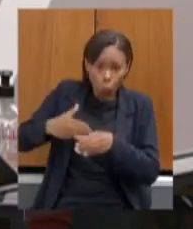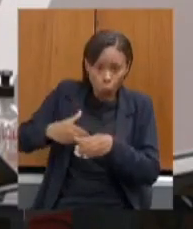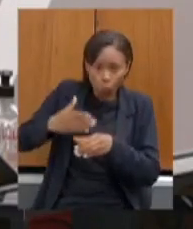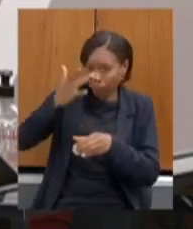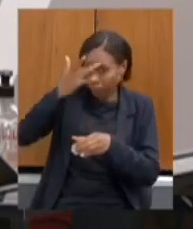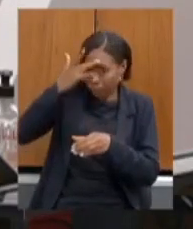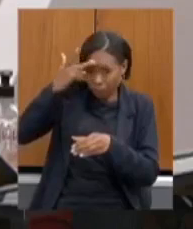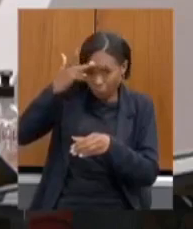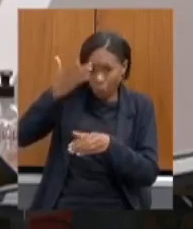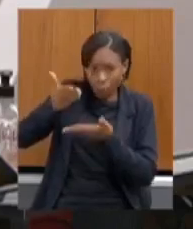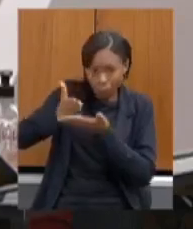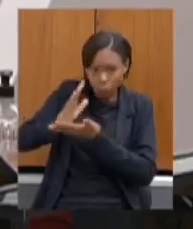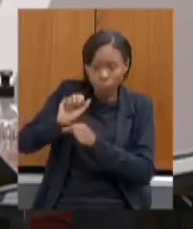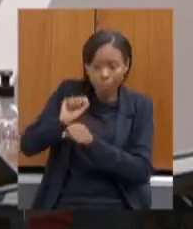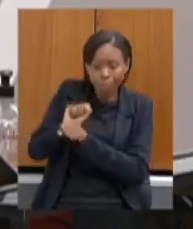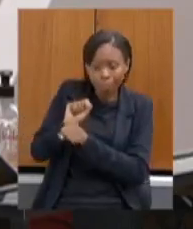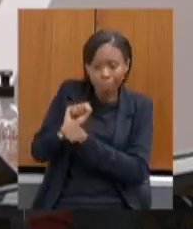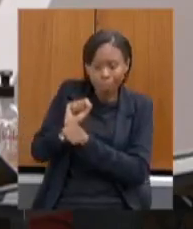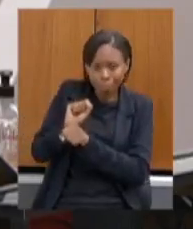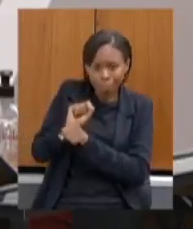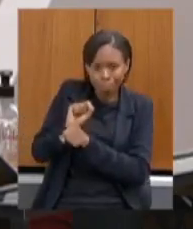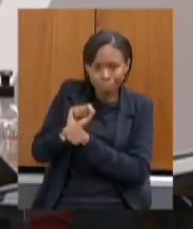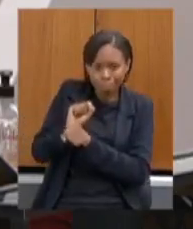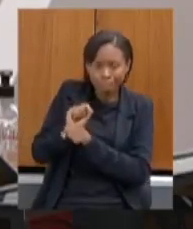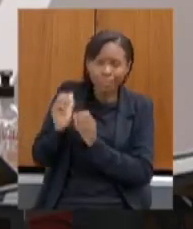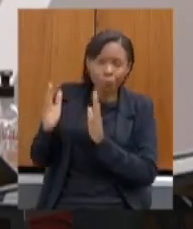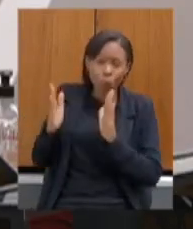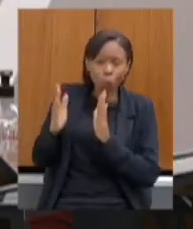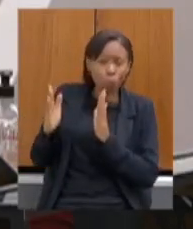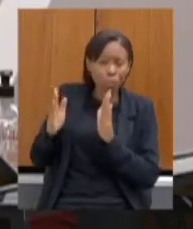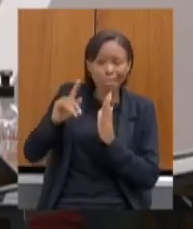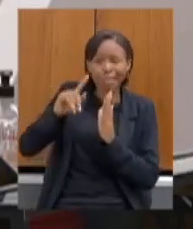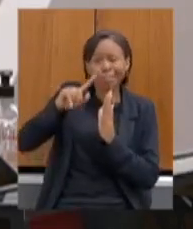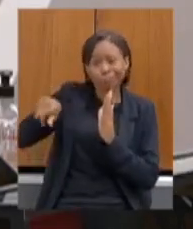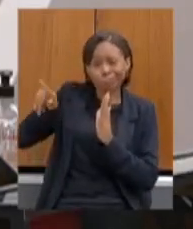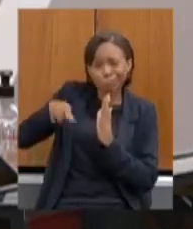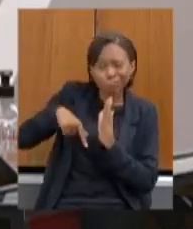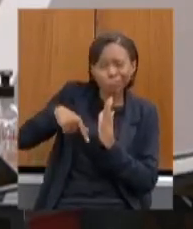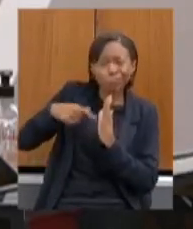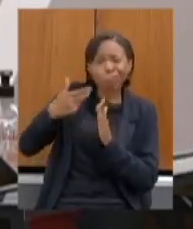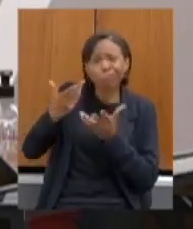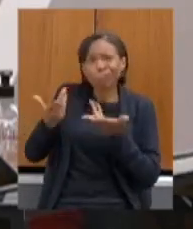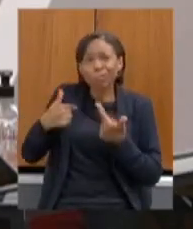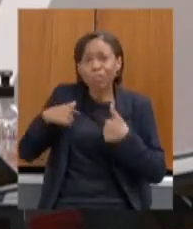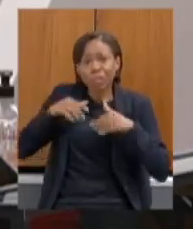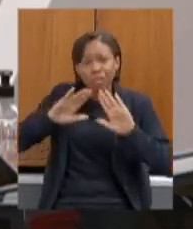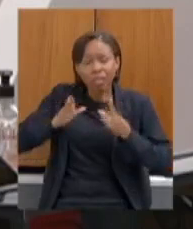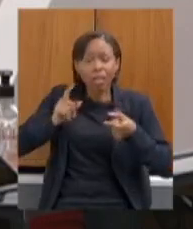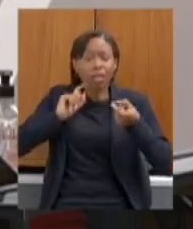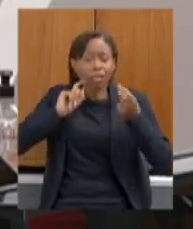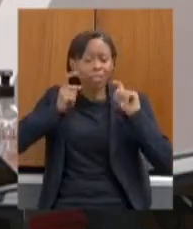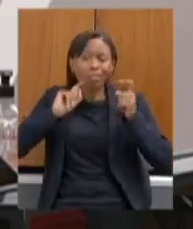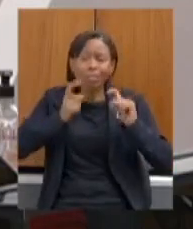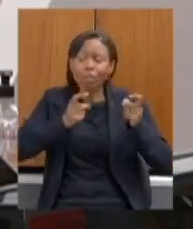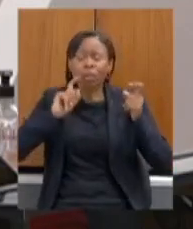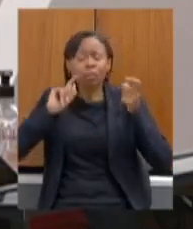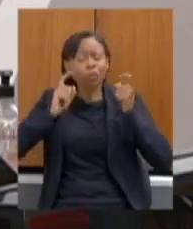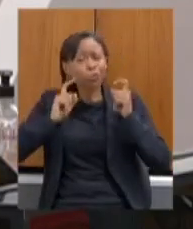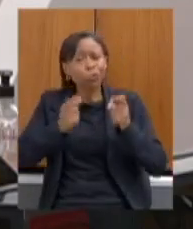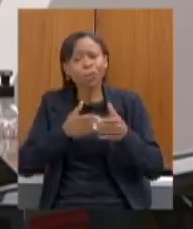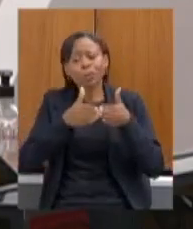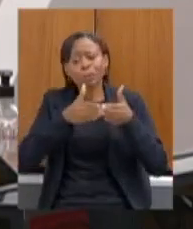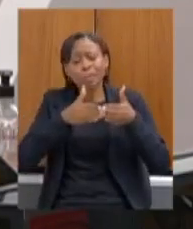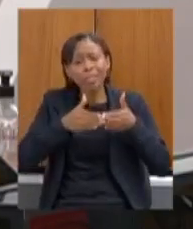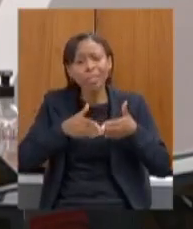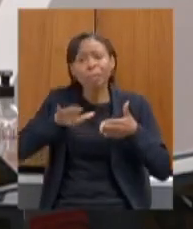já tive com V. Exª em várias e várias reuniões pedindo para que chame esses excedentes por causa